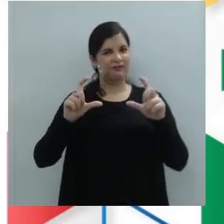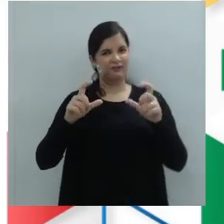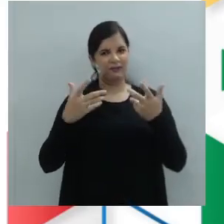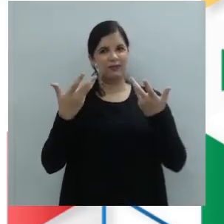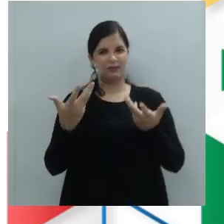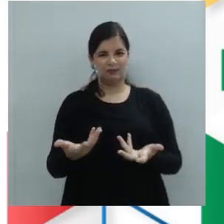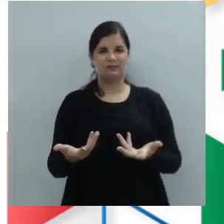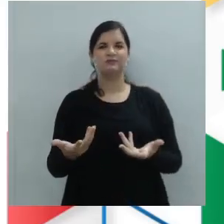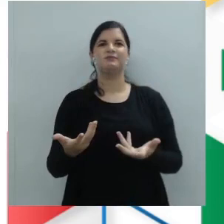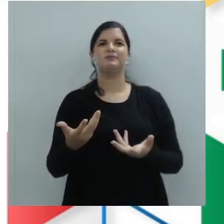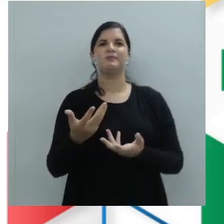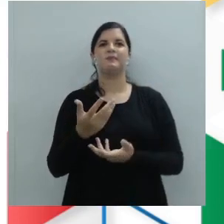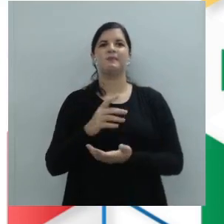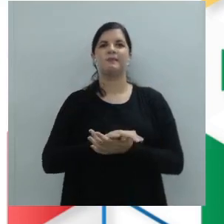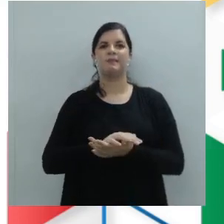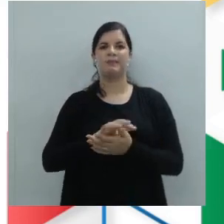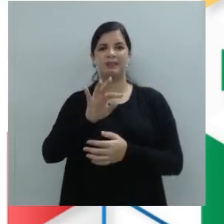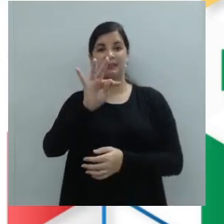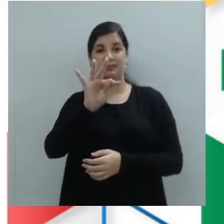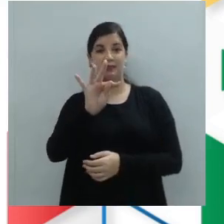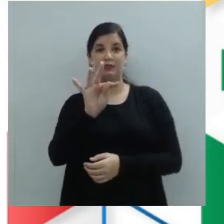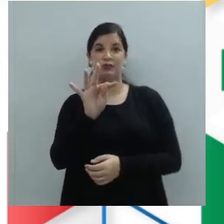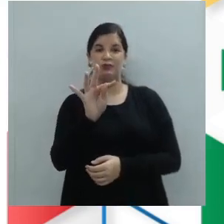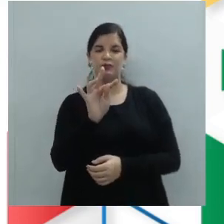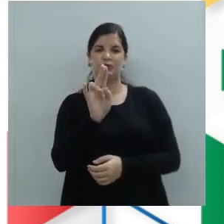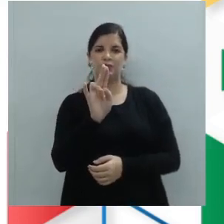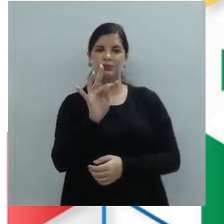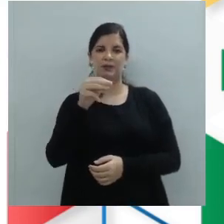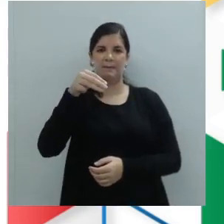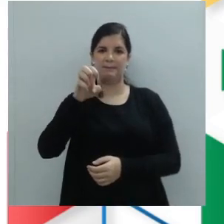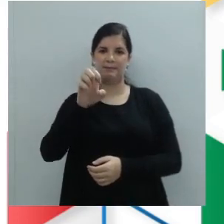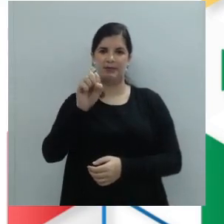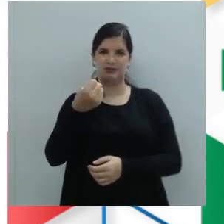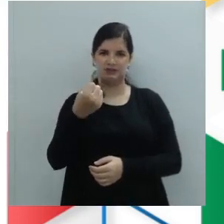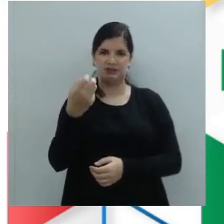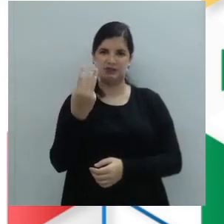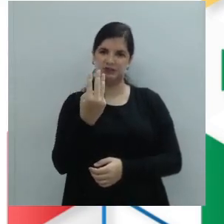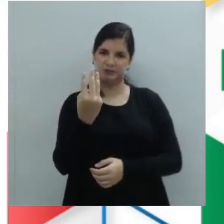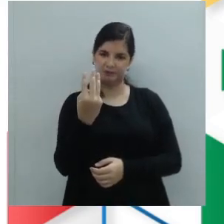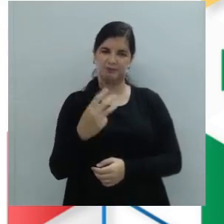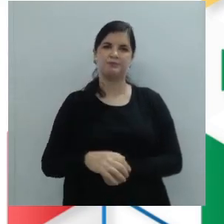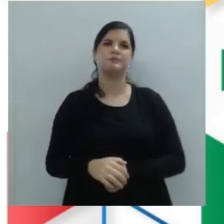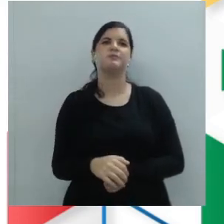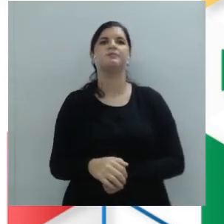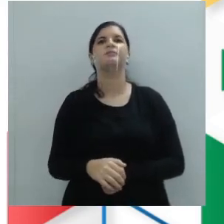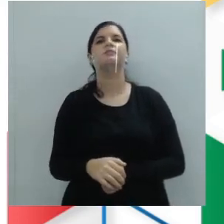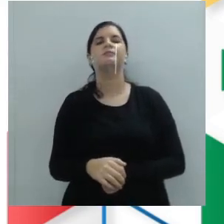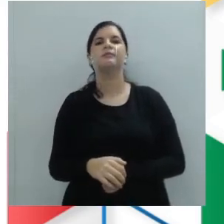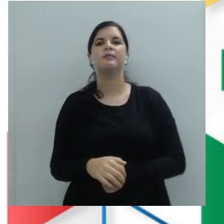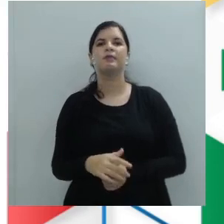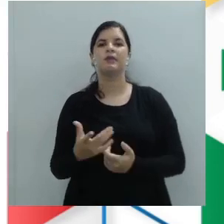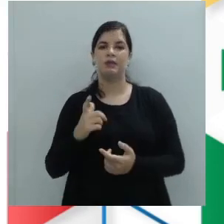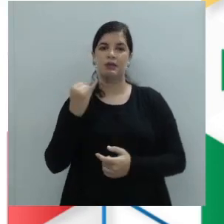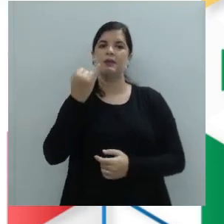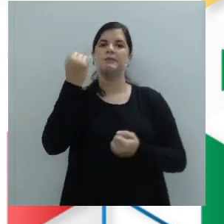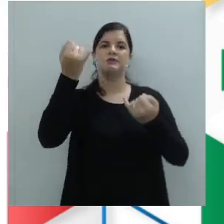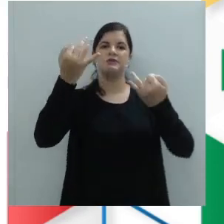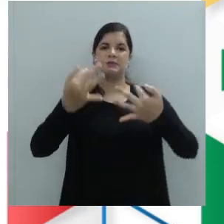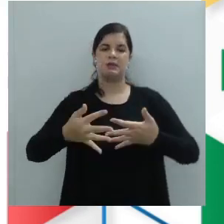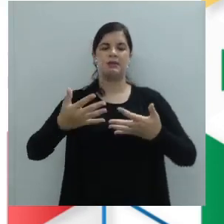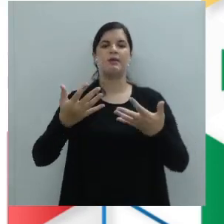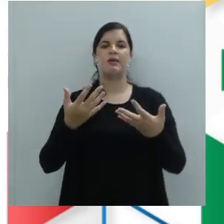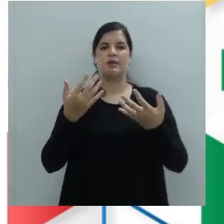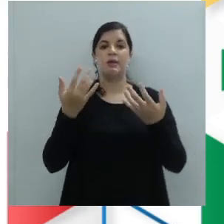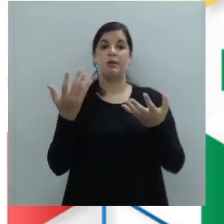aí do faraó Tutamés, da estátua de Tutamés III. Outra questão importante que eu falei, eu gostaria